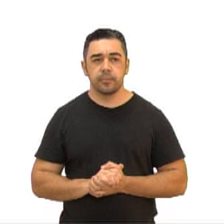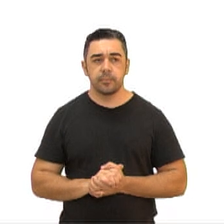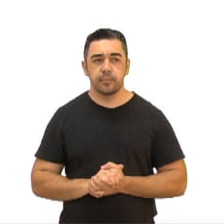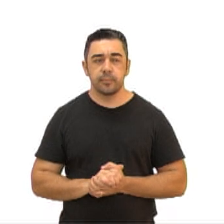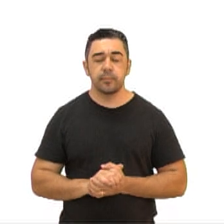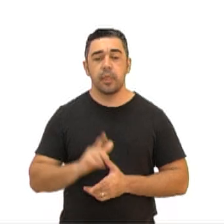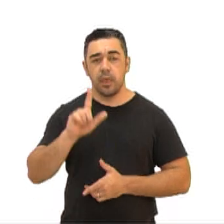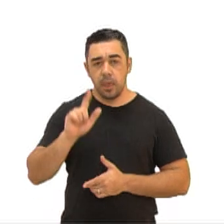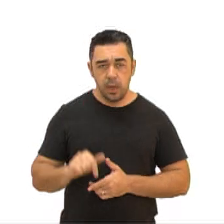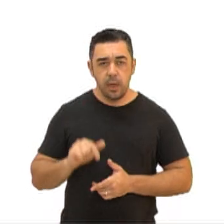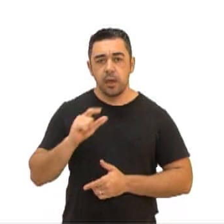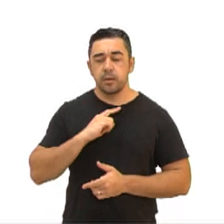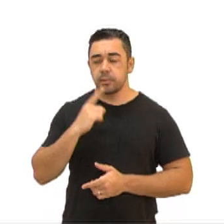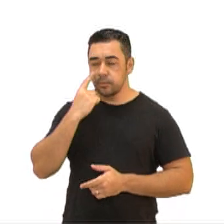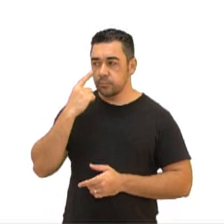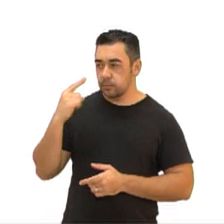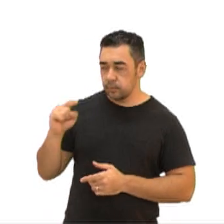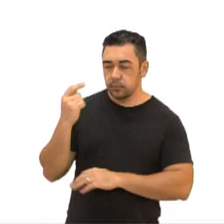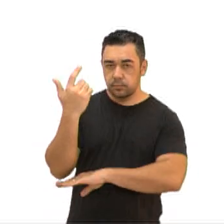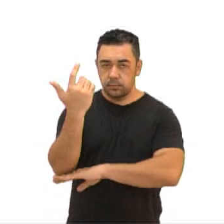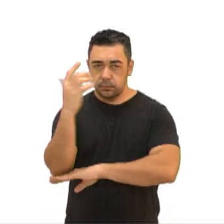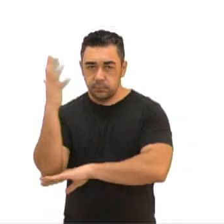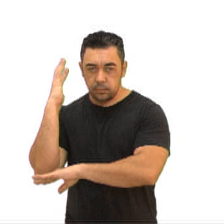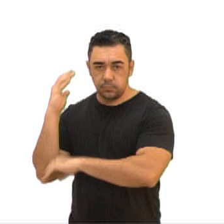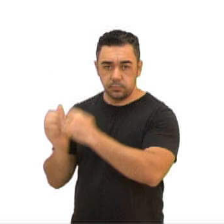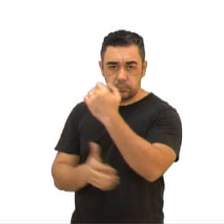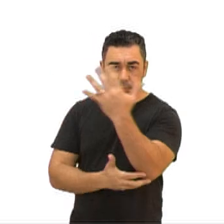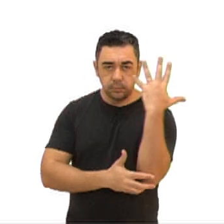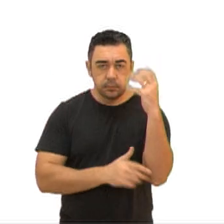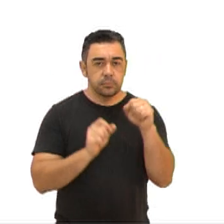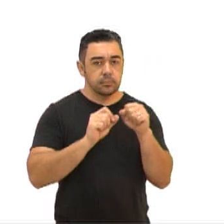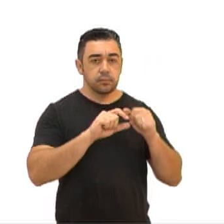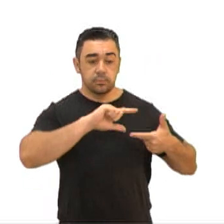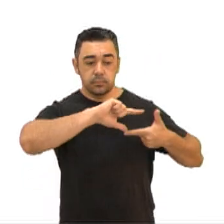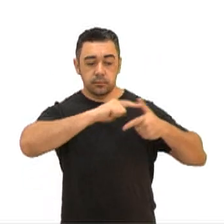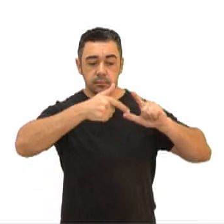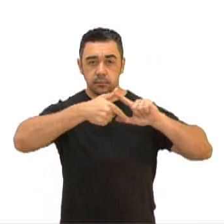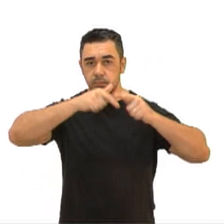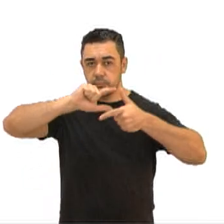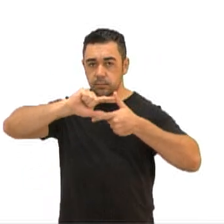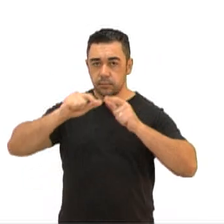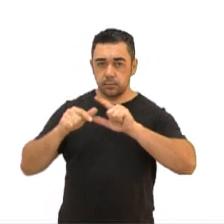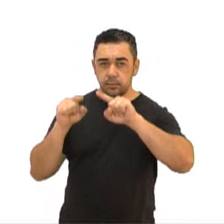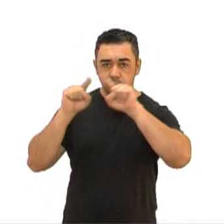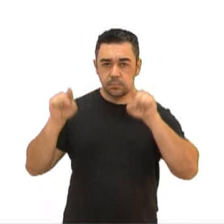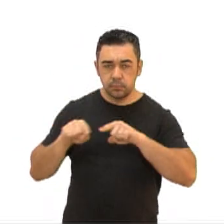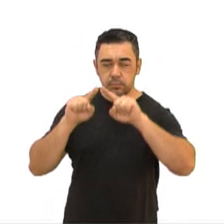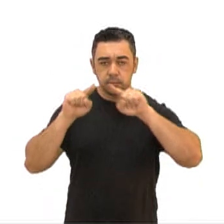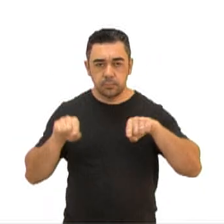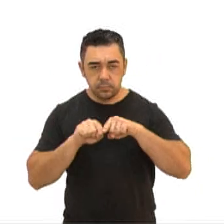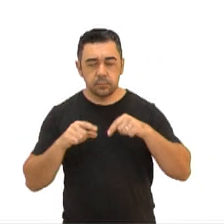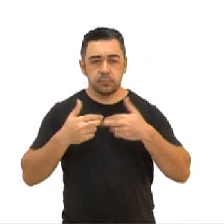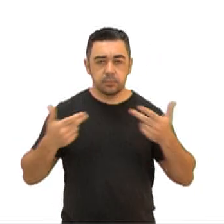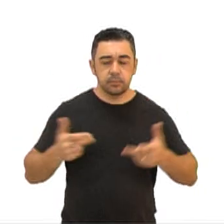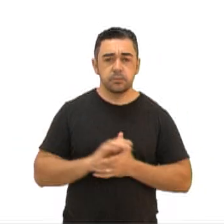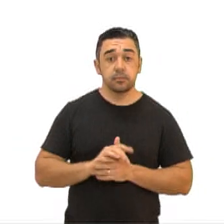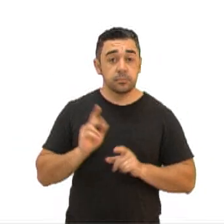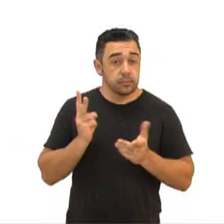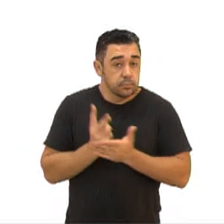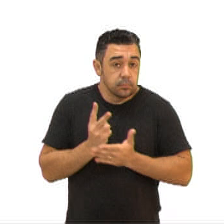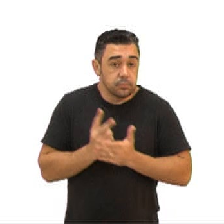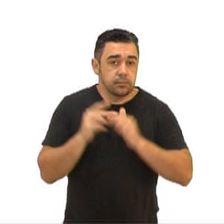Então, tratava as formas da natureza por meio de figuras geométricas. Representação das partes de um objeto no mesmo plano. Então, eles